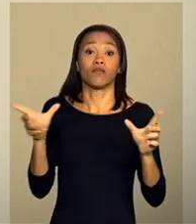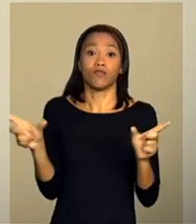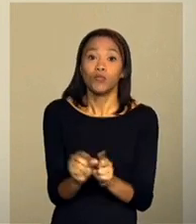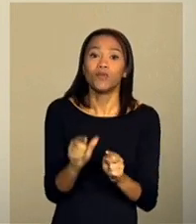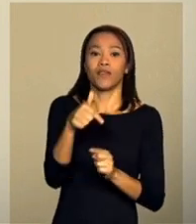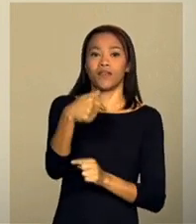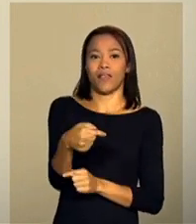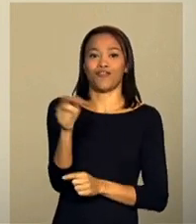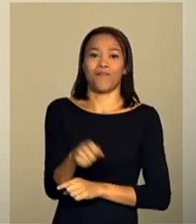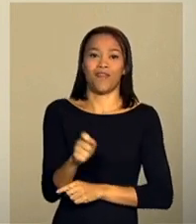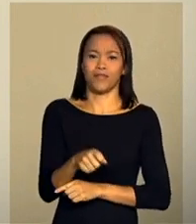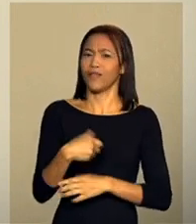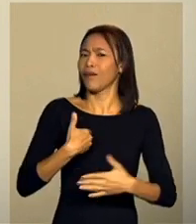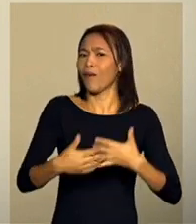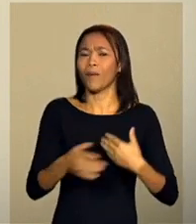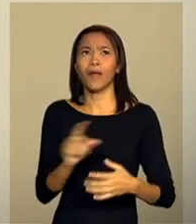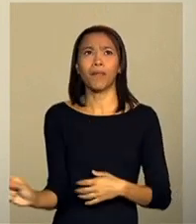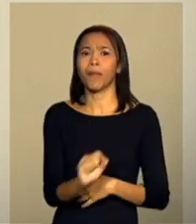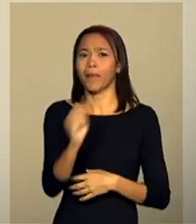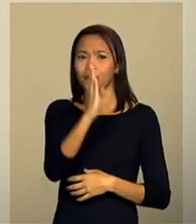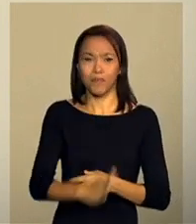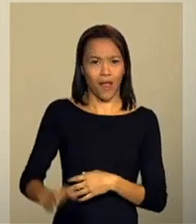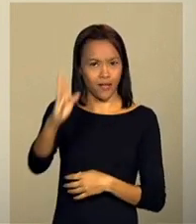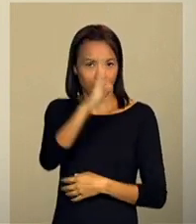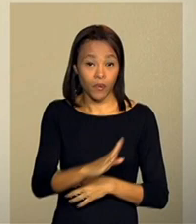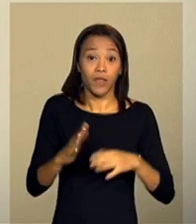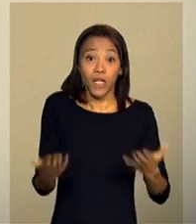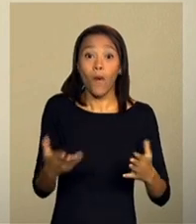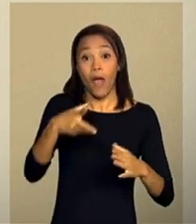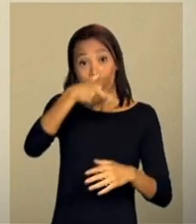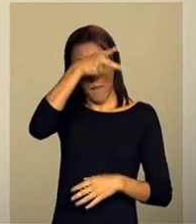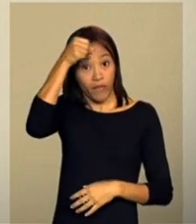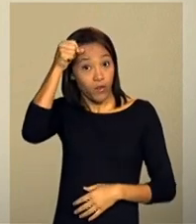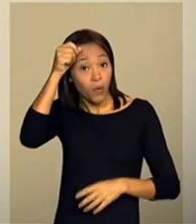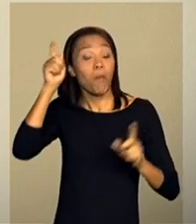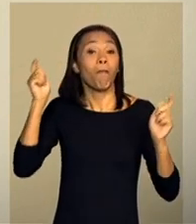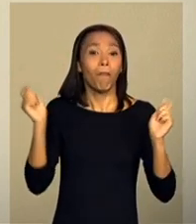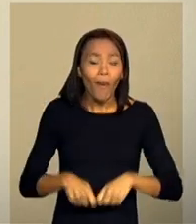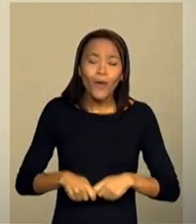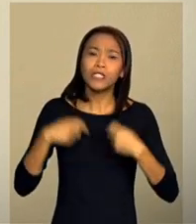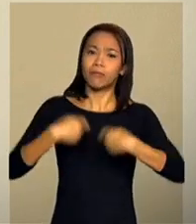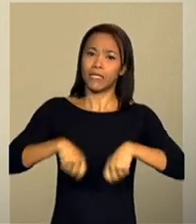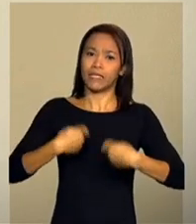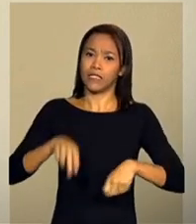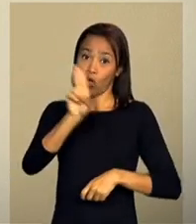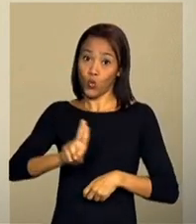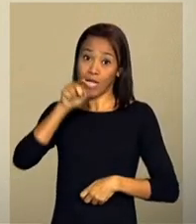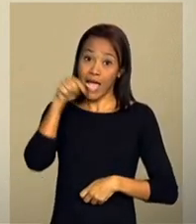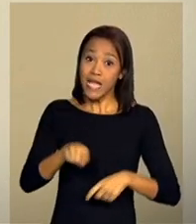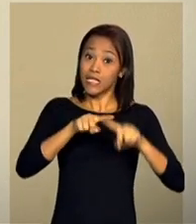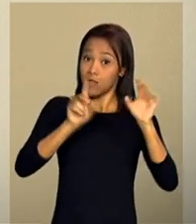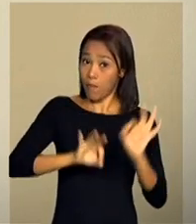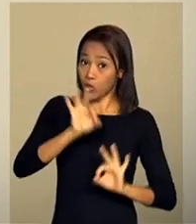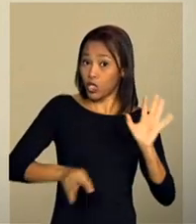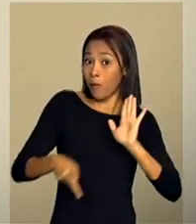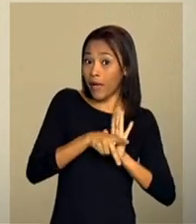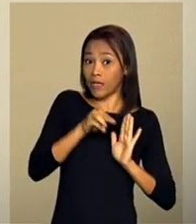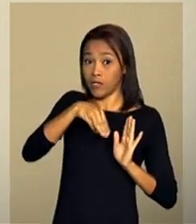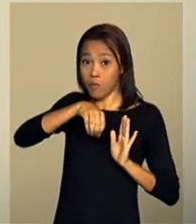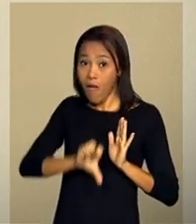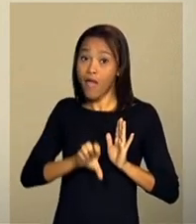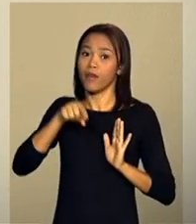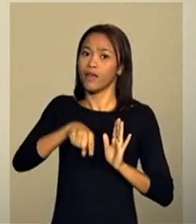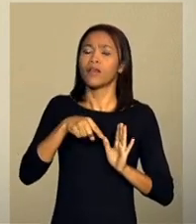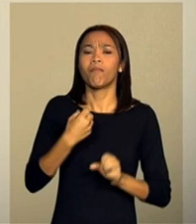meses isso em qualquer lugar do Brasil a prefeitura pode e deve usar o projeto do MEC o projeto